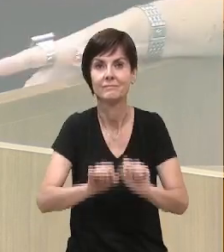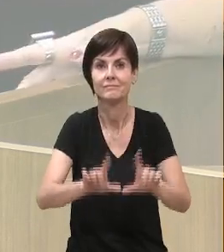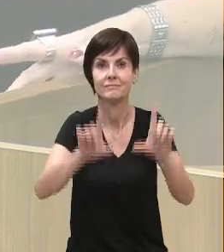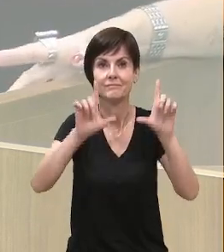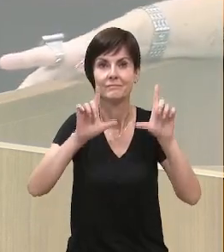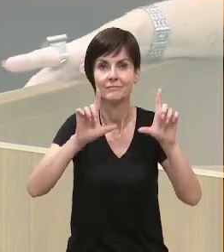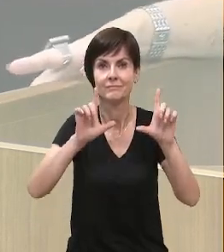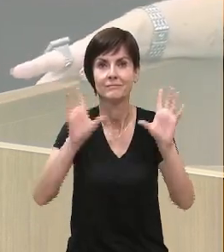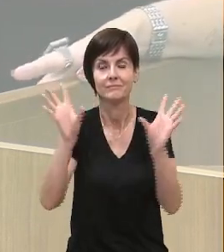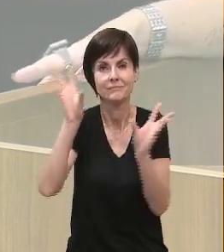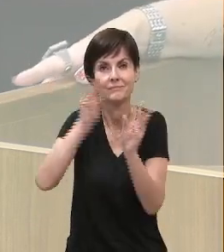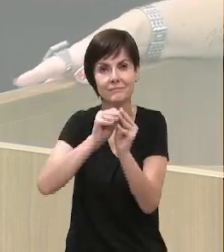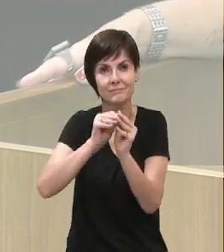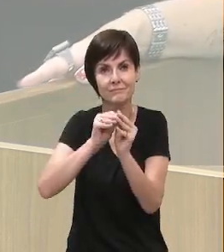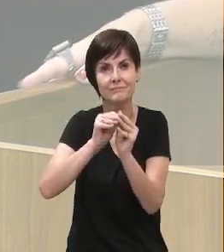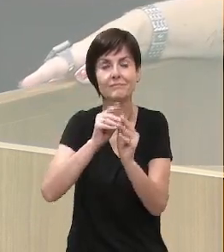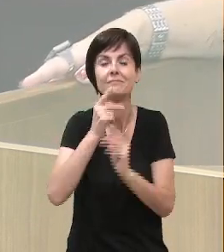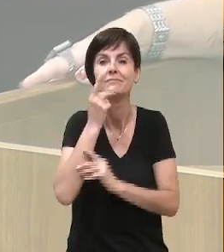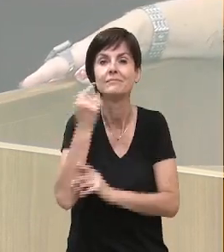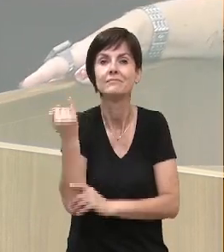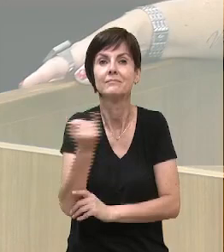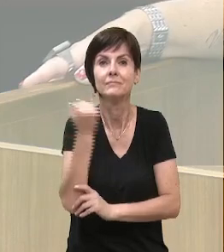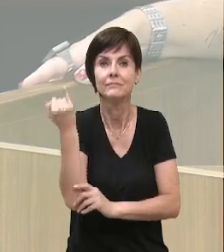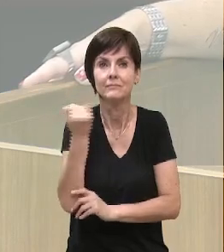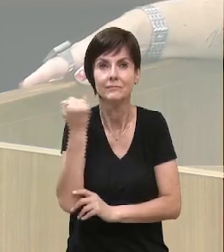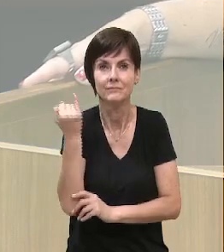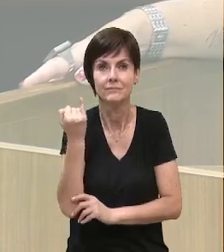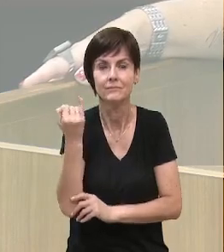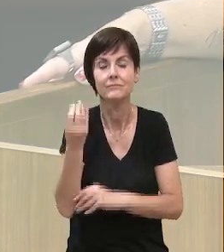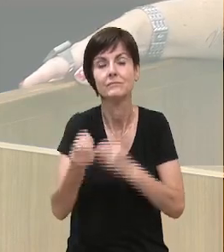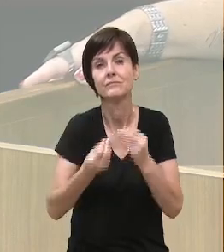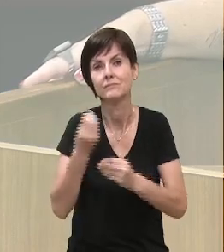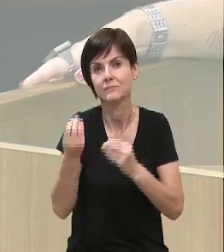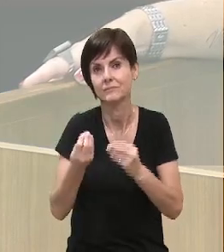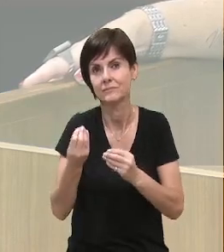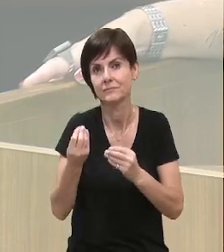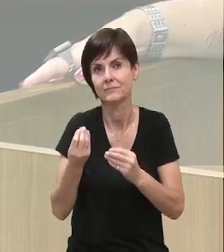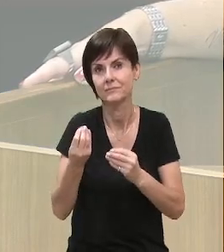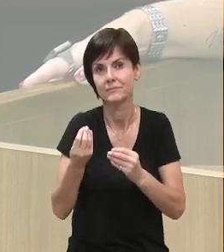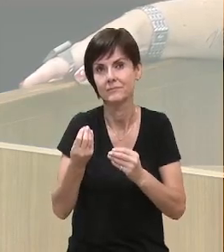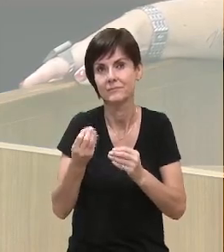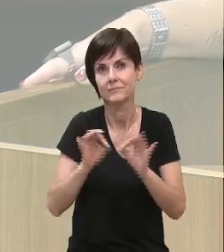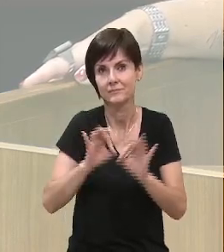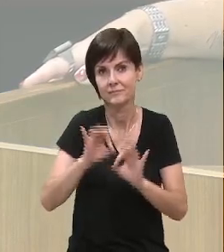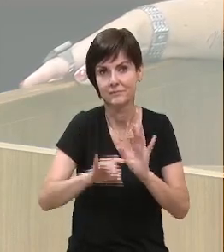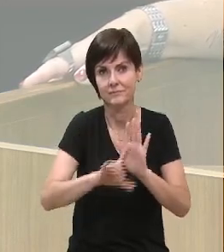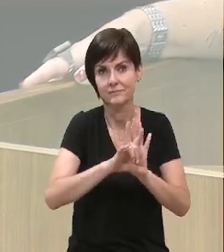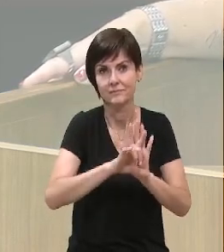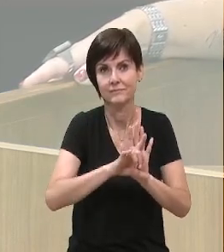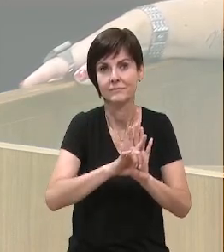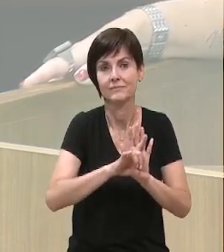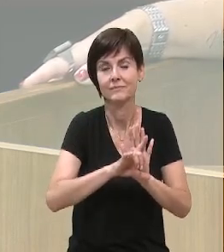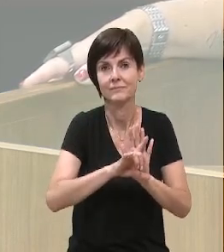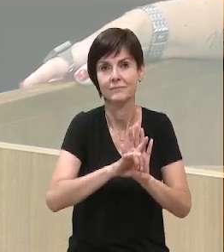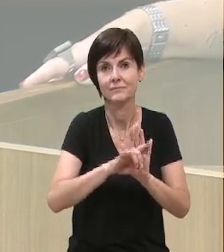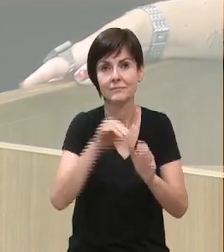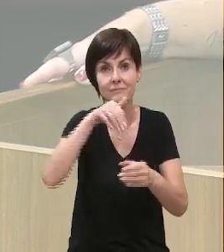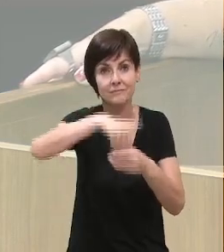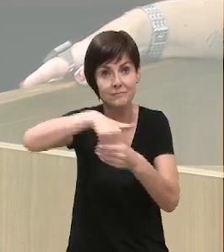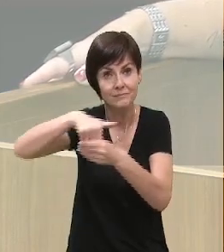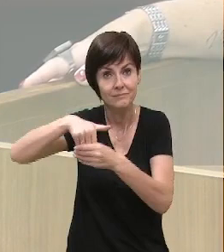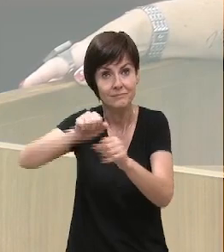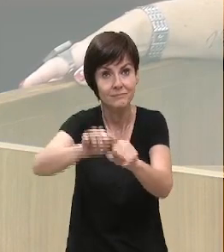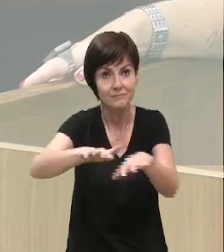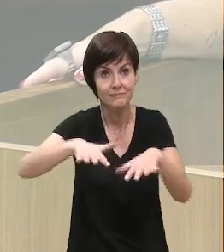já estou concluindo, a importância de quando vier este projeto de lei ao plenário,